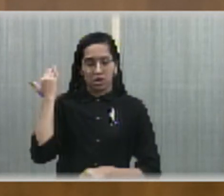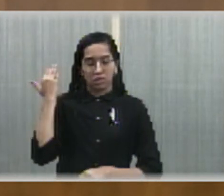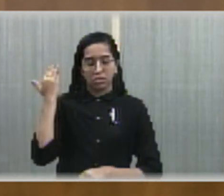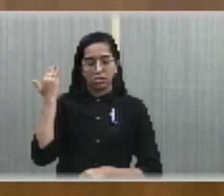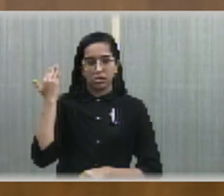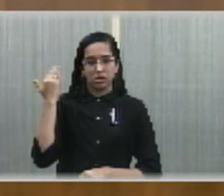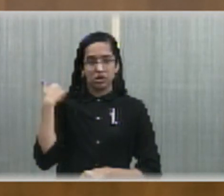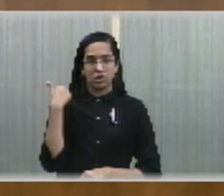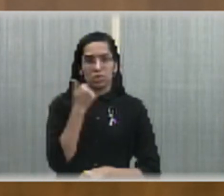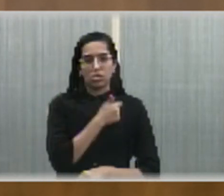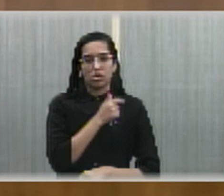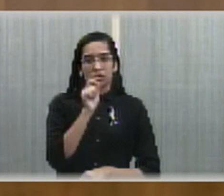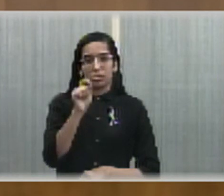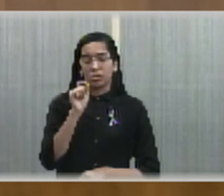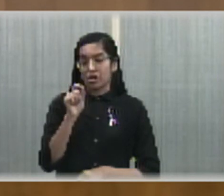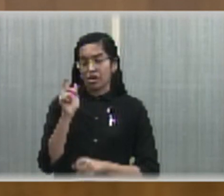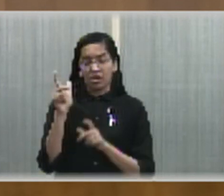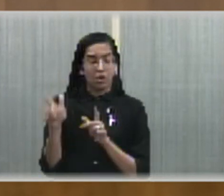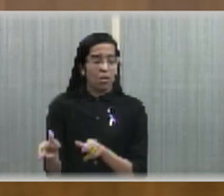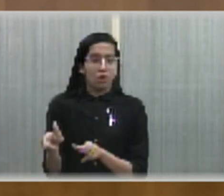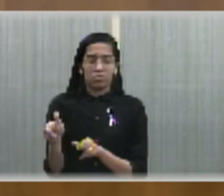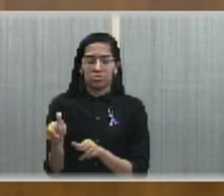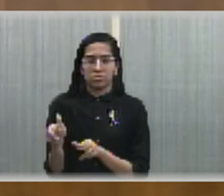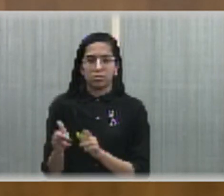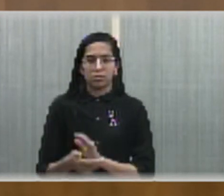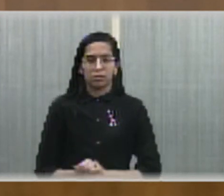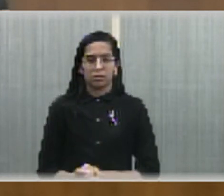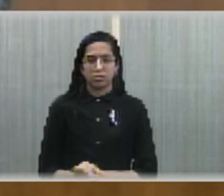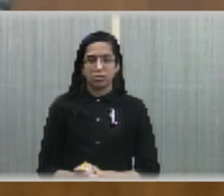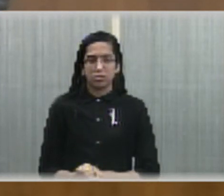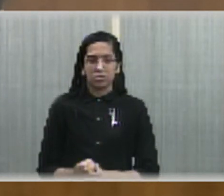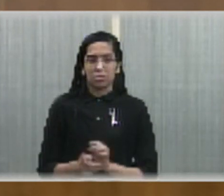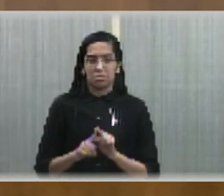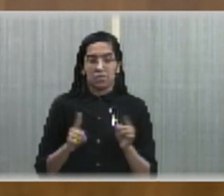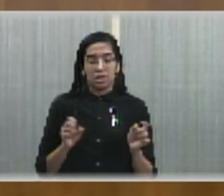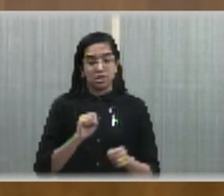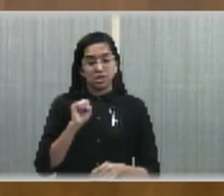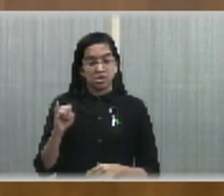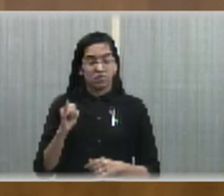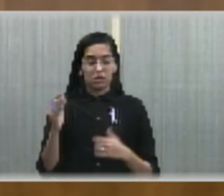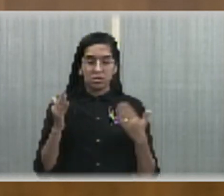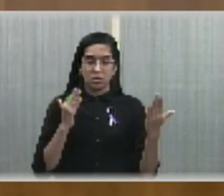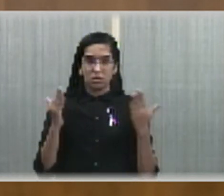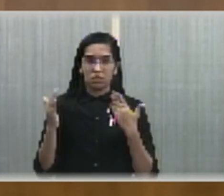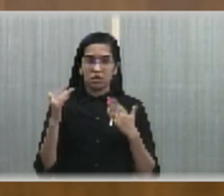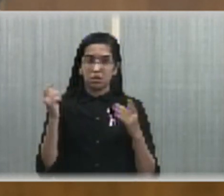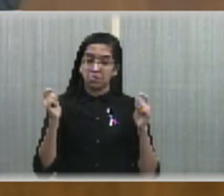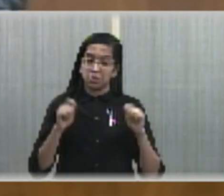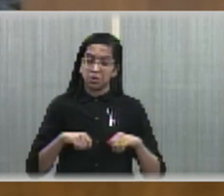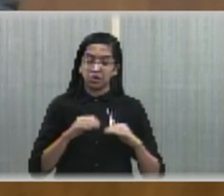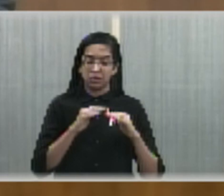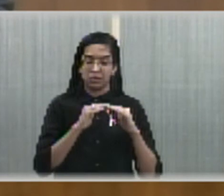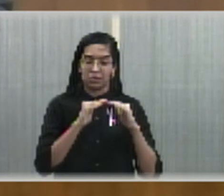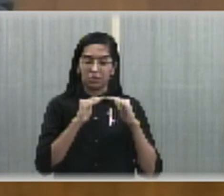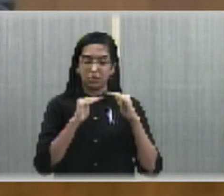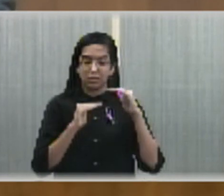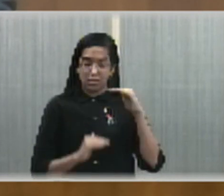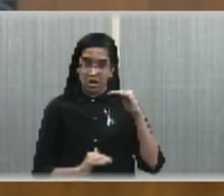nós estamos no mesmo lugar. Mas se você for medir, talvez nós fizemos foi descer a escada,